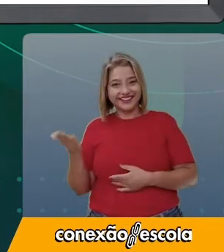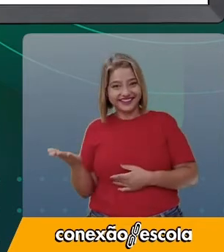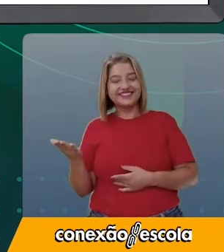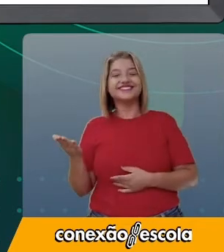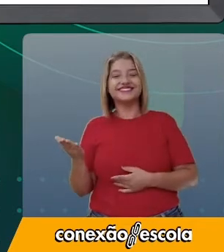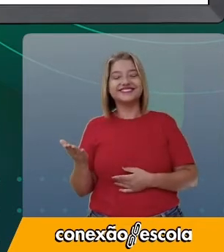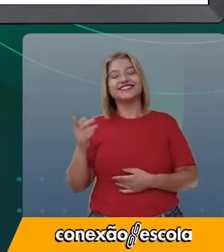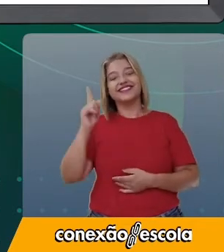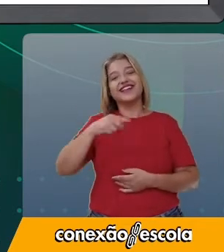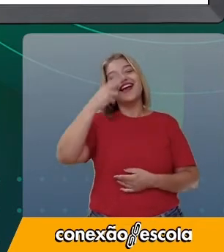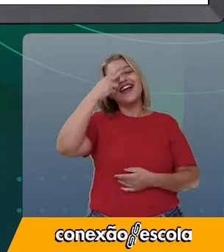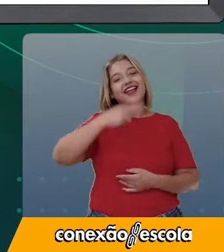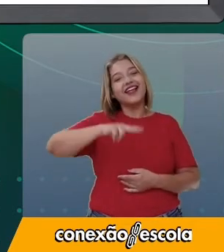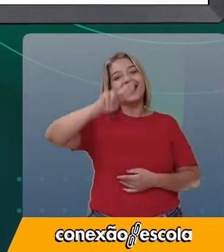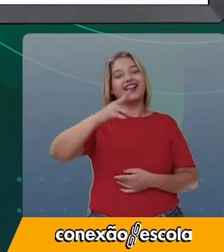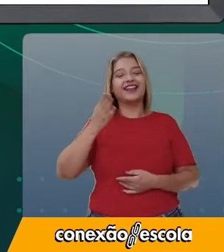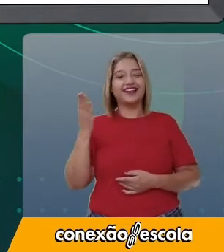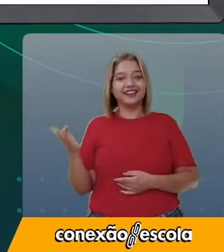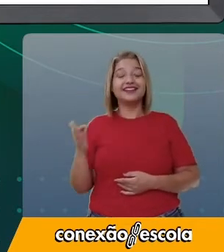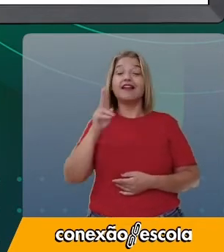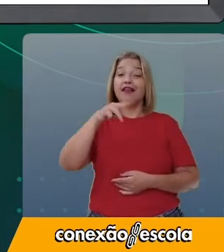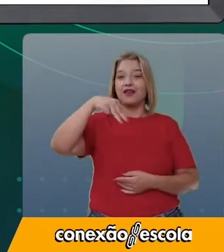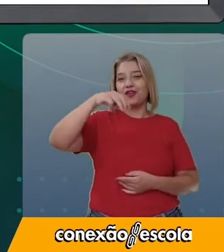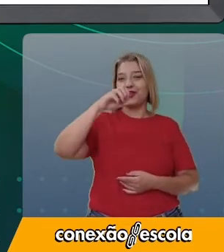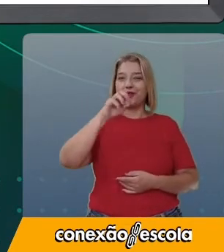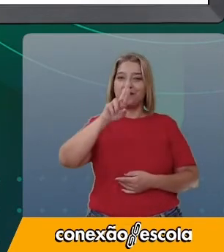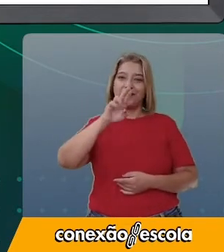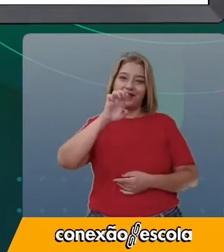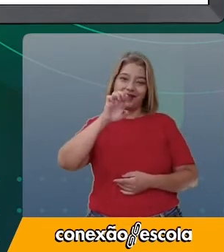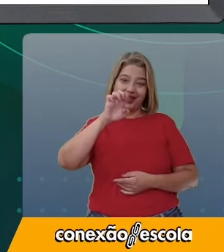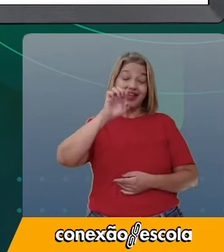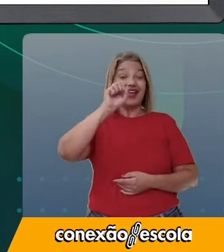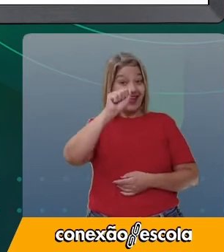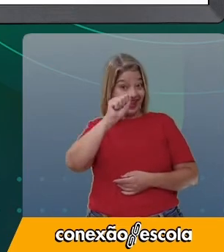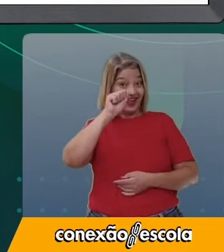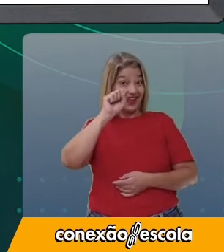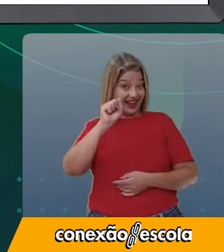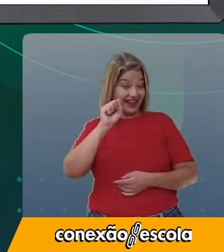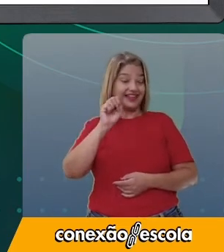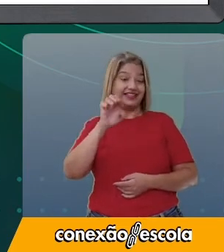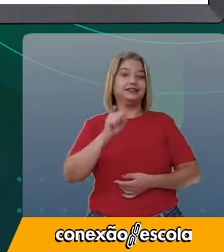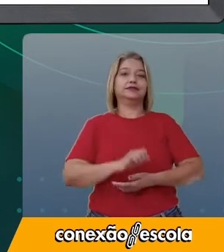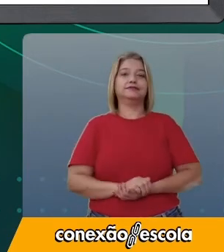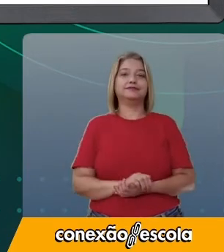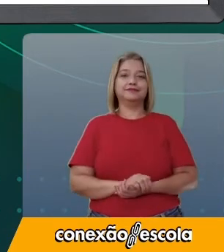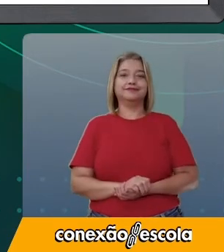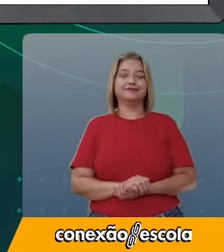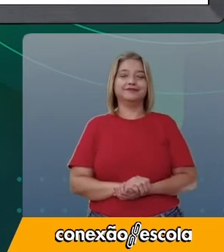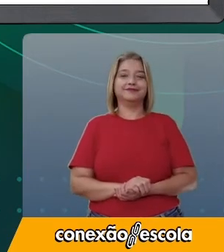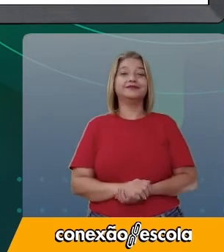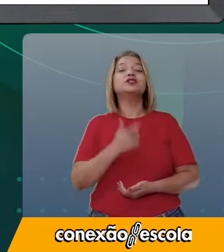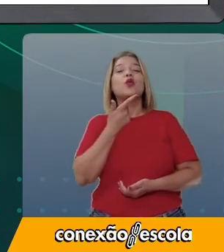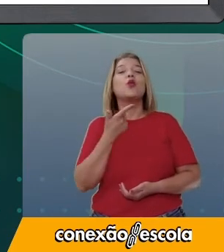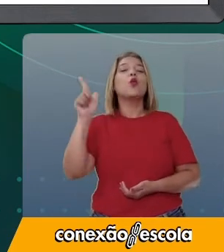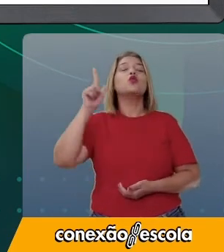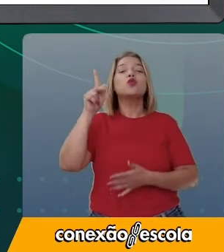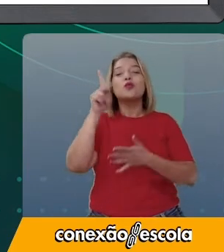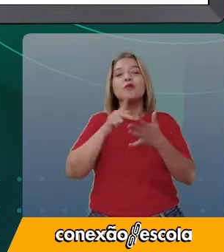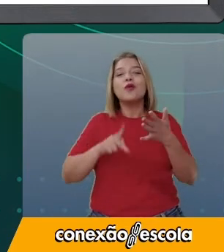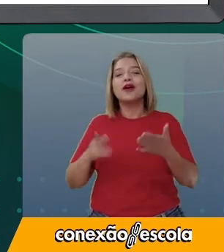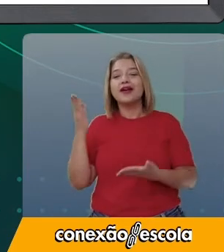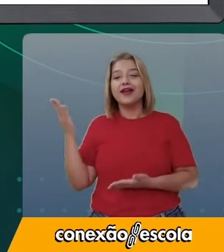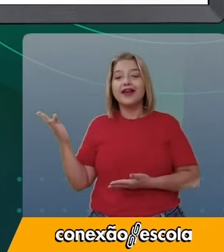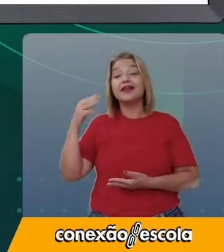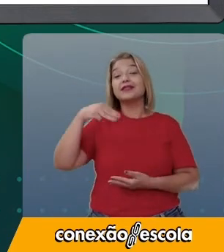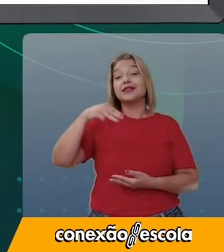O Elefantinho, de Vinícius de Moraes. Outro poeta,